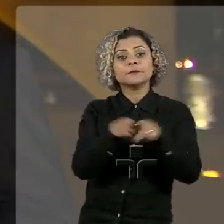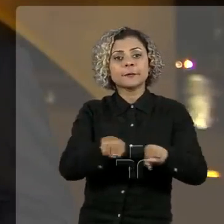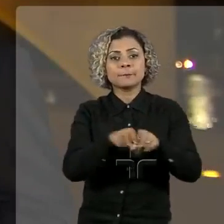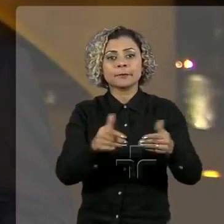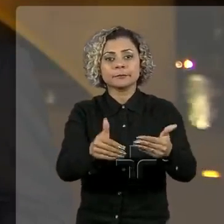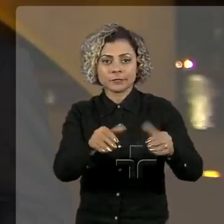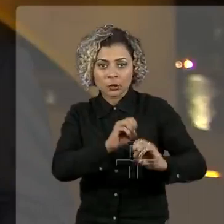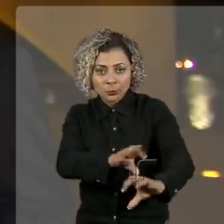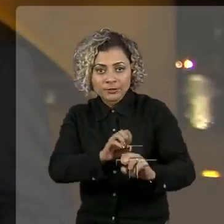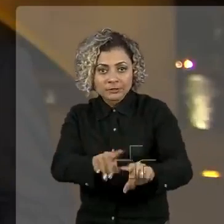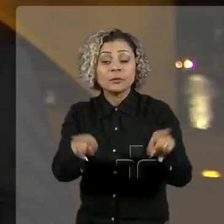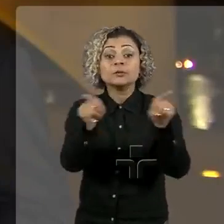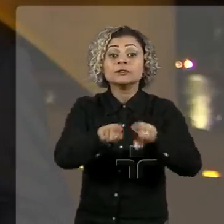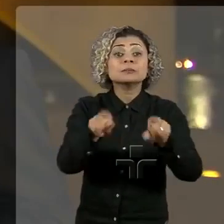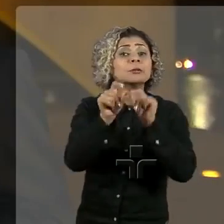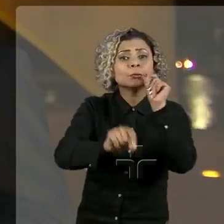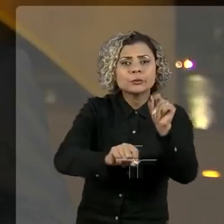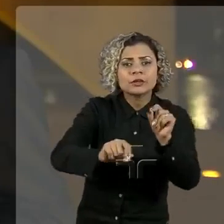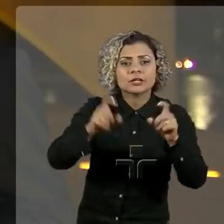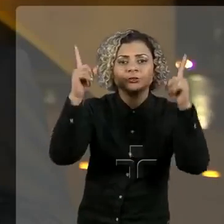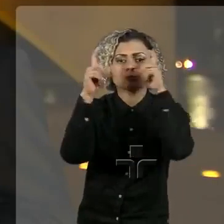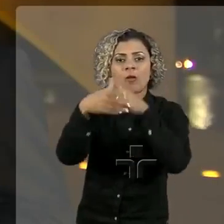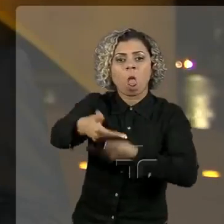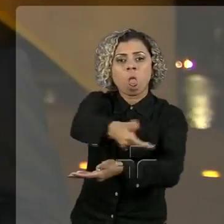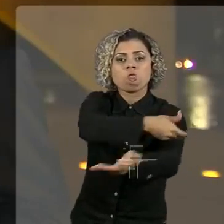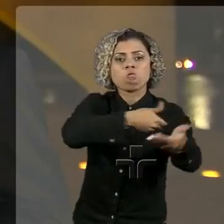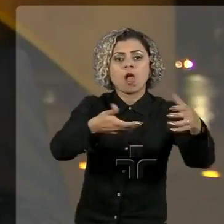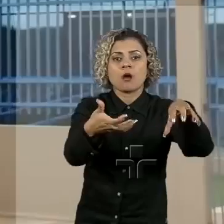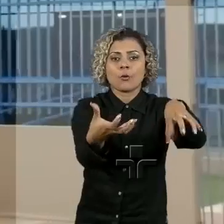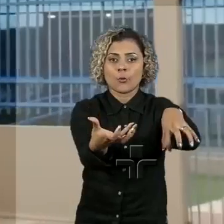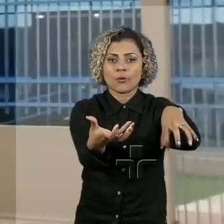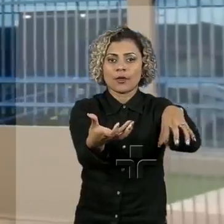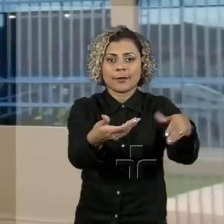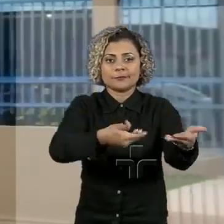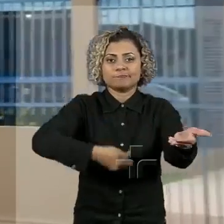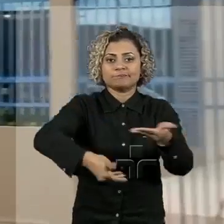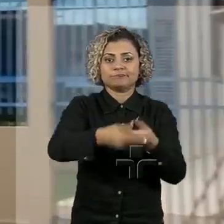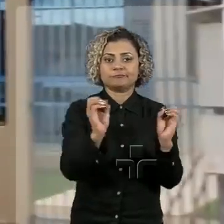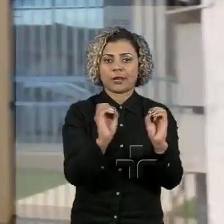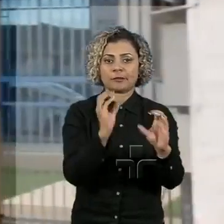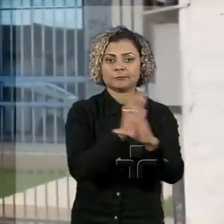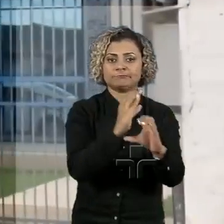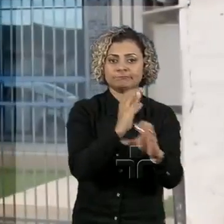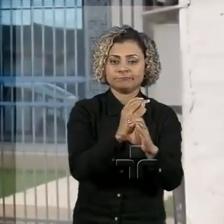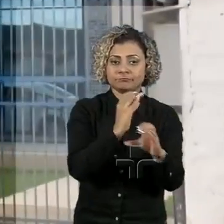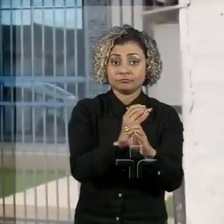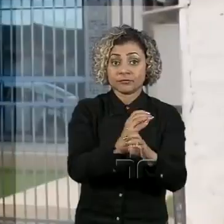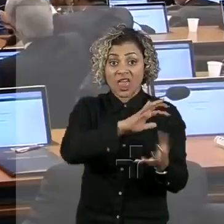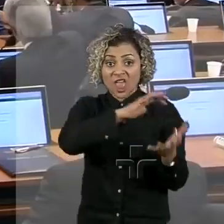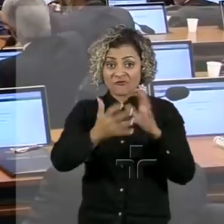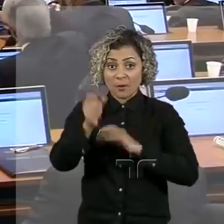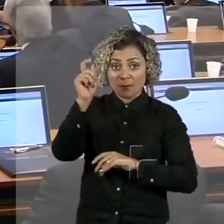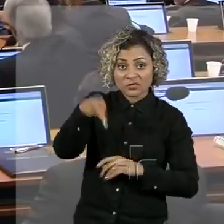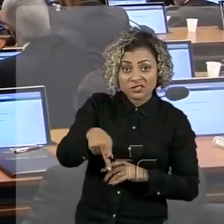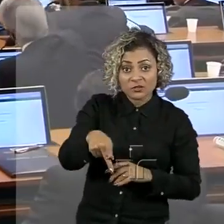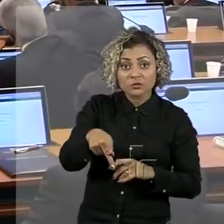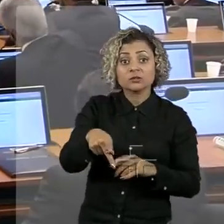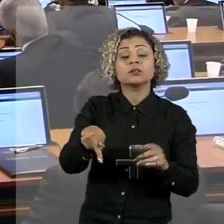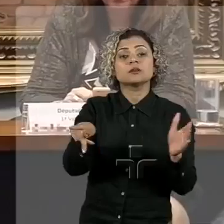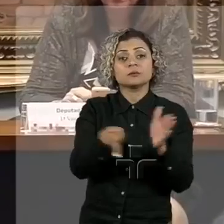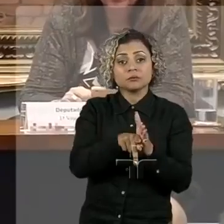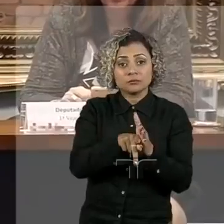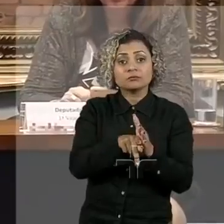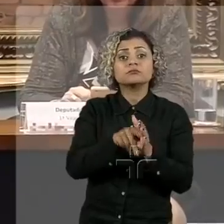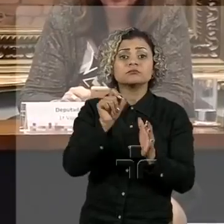Educação e a dificuldade de diálogo com o Congresso Nacional. A reforma da Previdência, por exemplo, levou 2 meses para